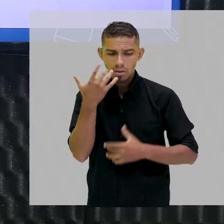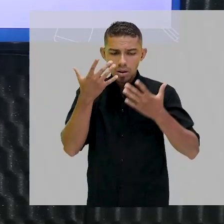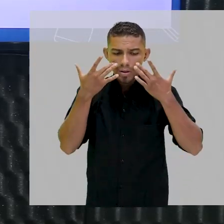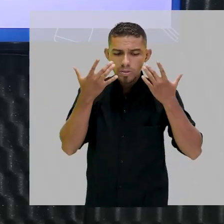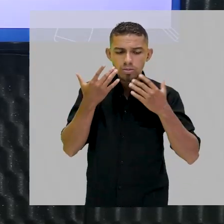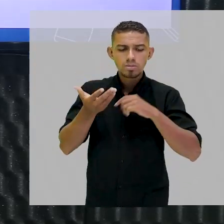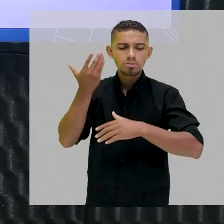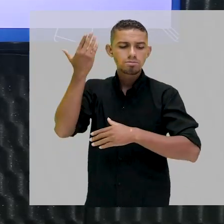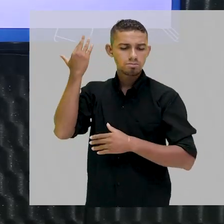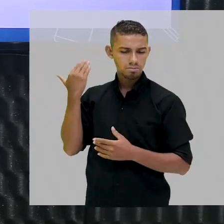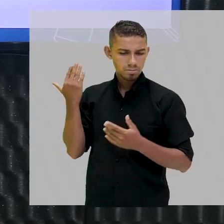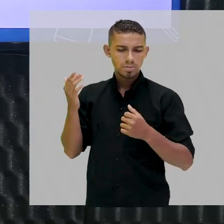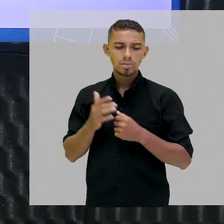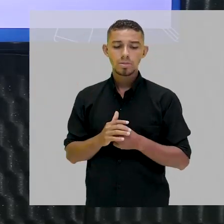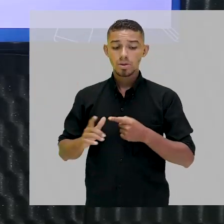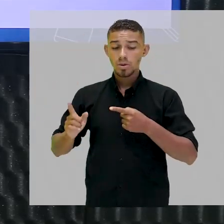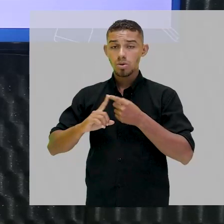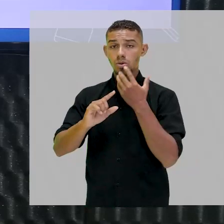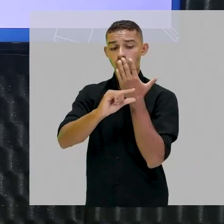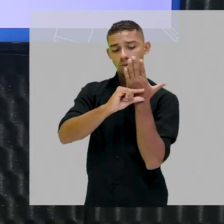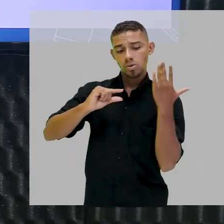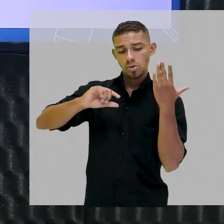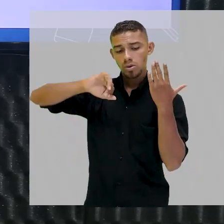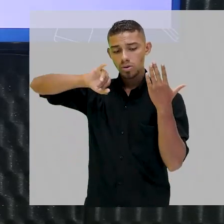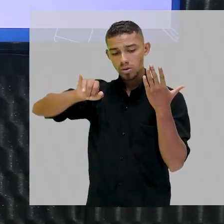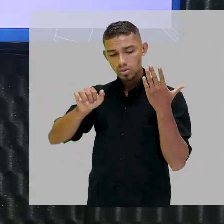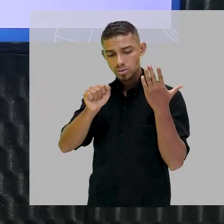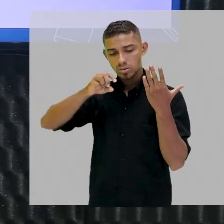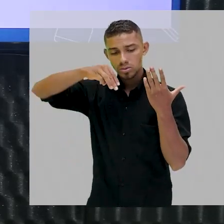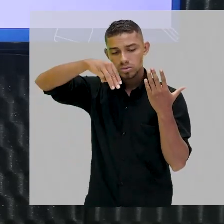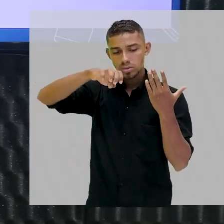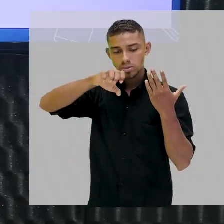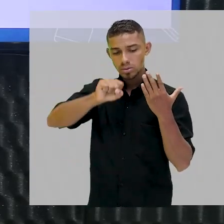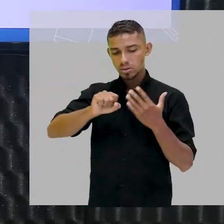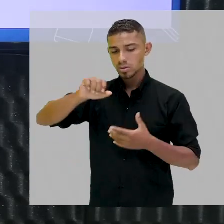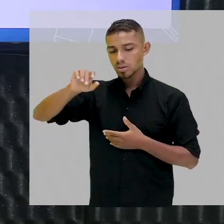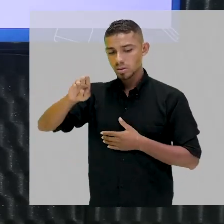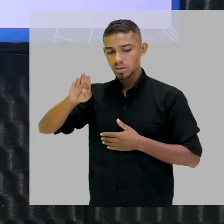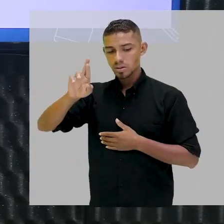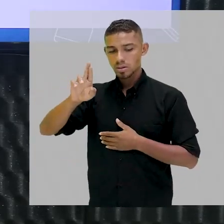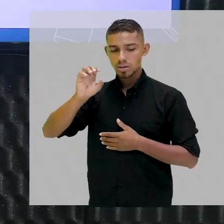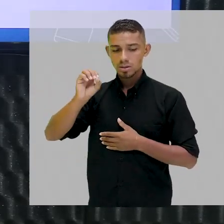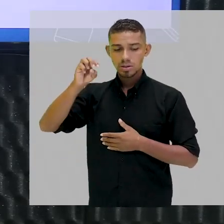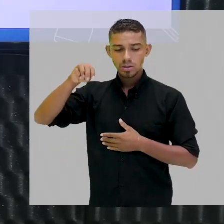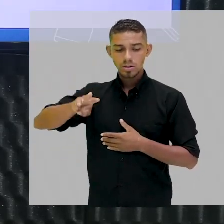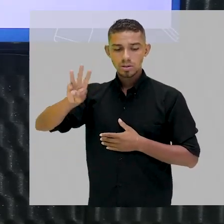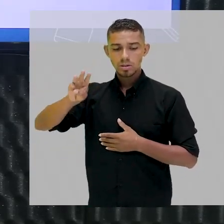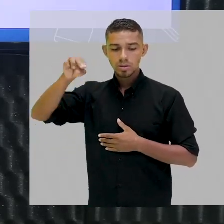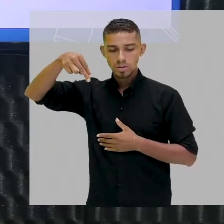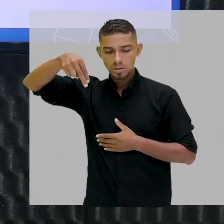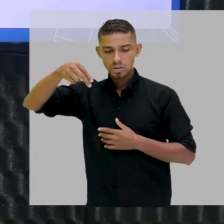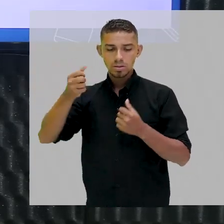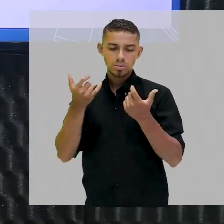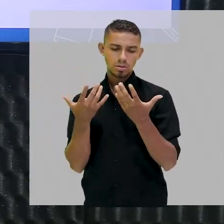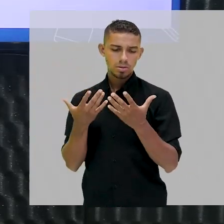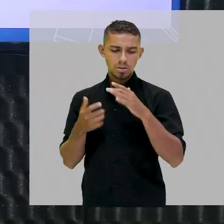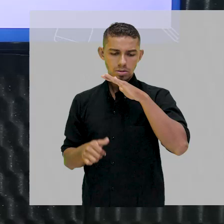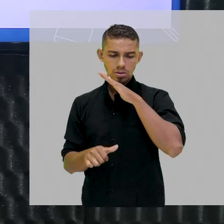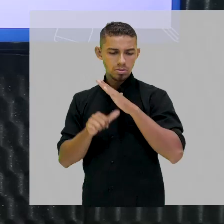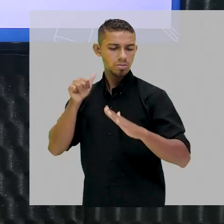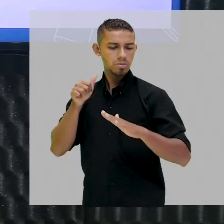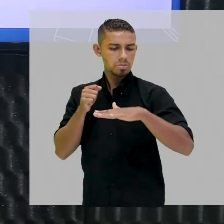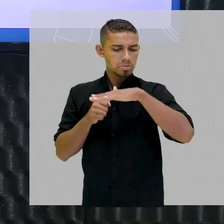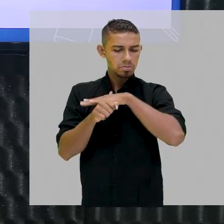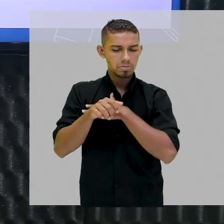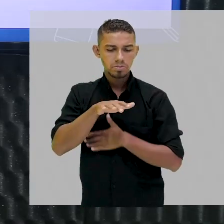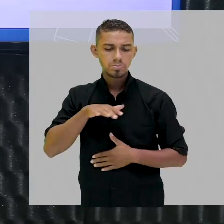da época, como James Brown, sendo uma das primeiras danças integrantes do street dance, que é a